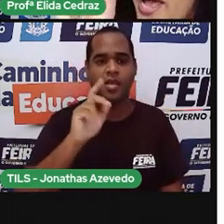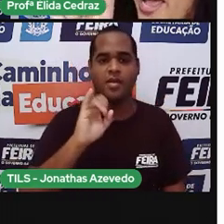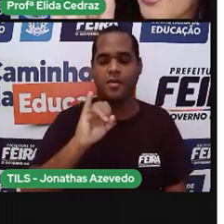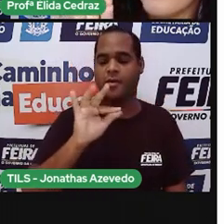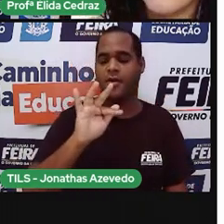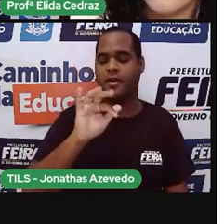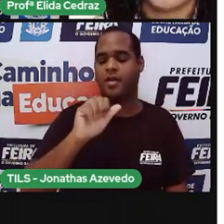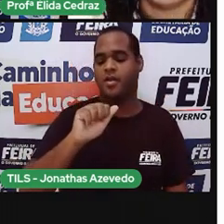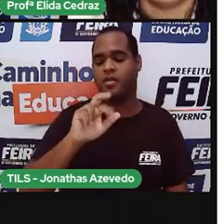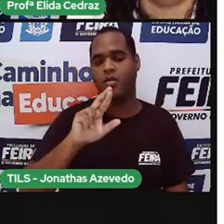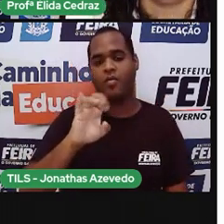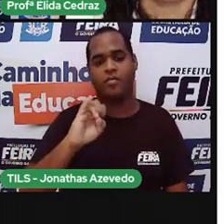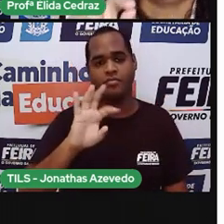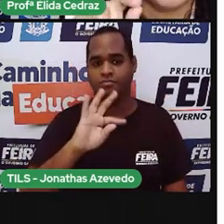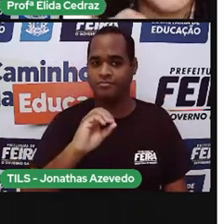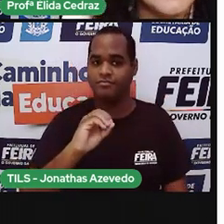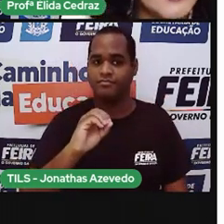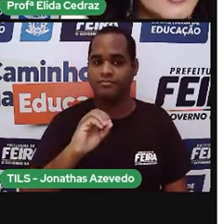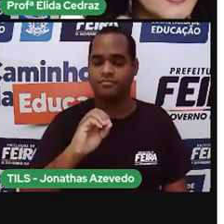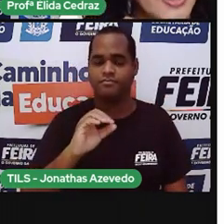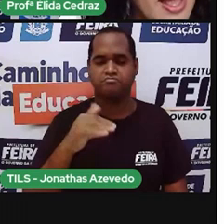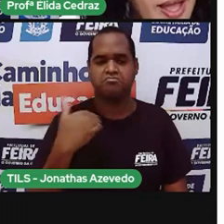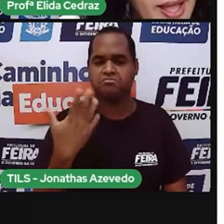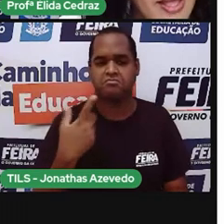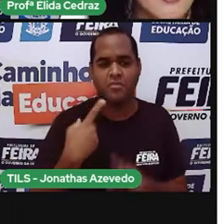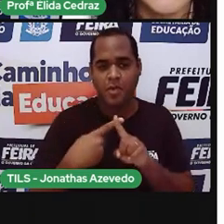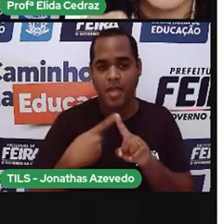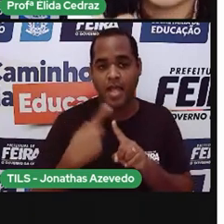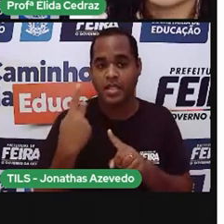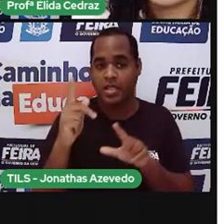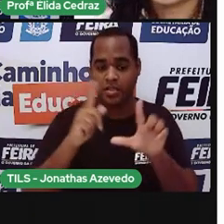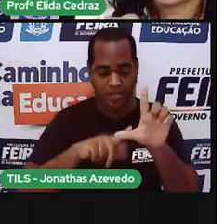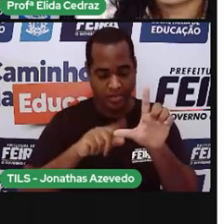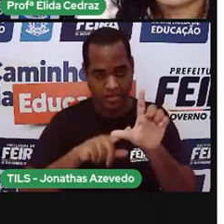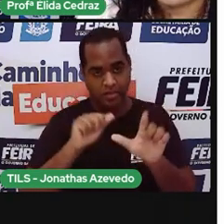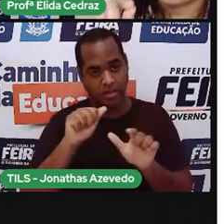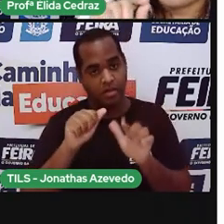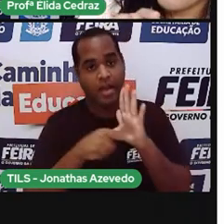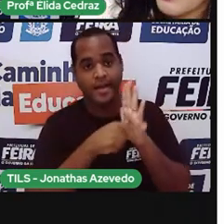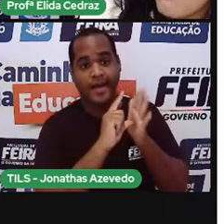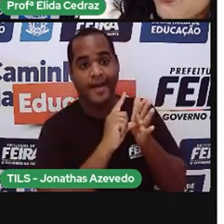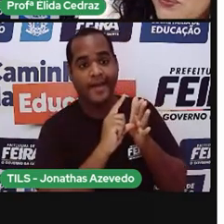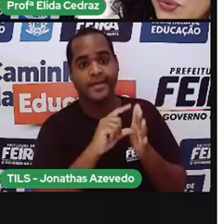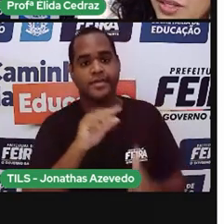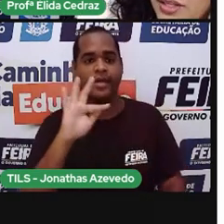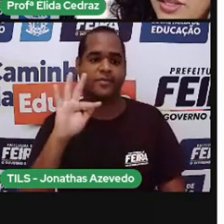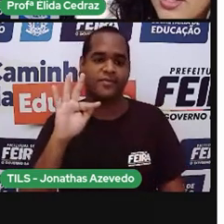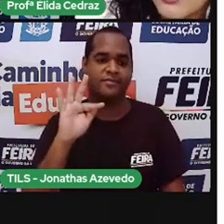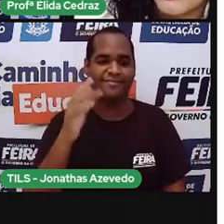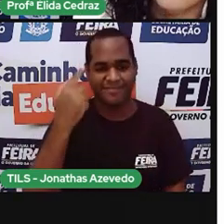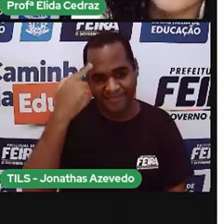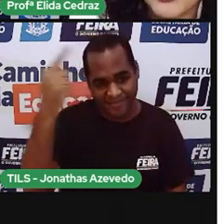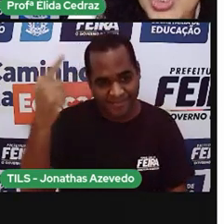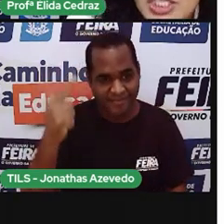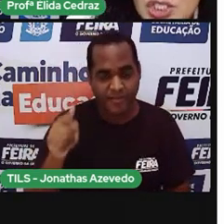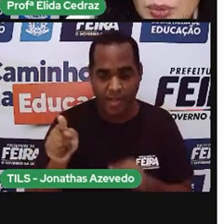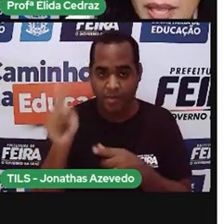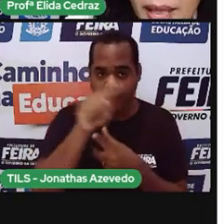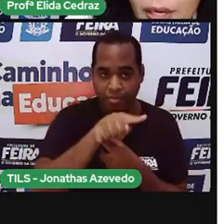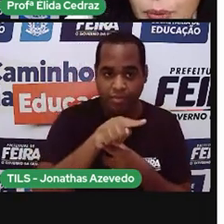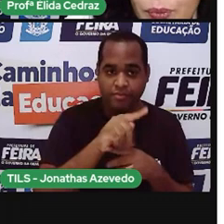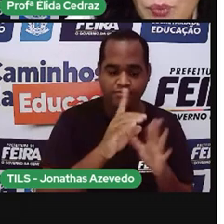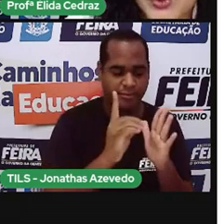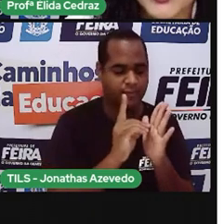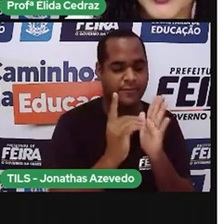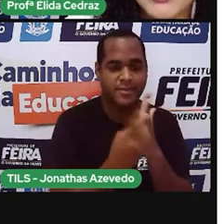pintar isso porque a letrinha a antes da Licinha F no